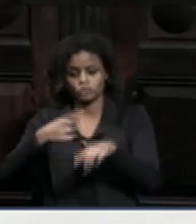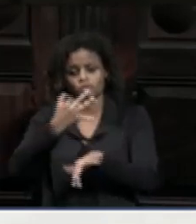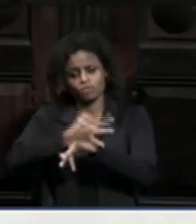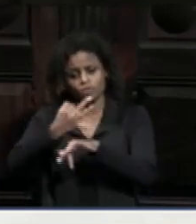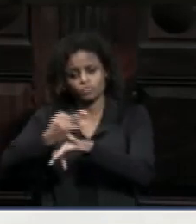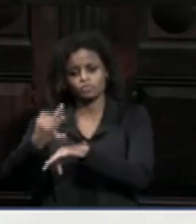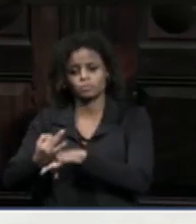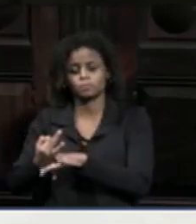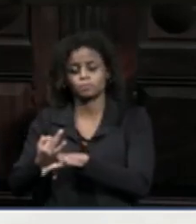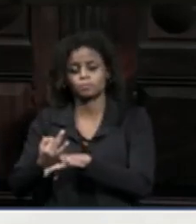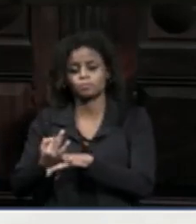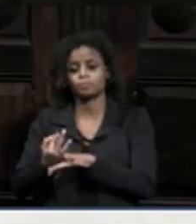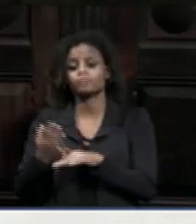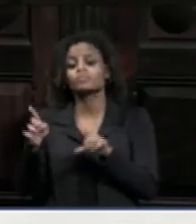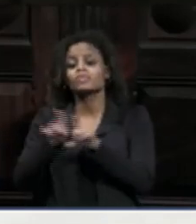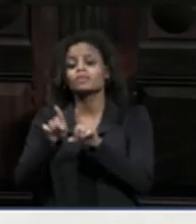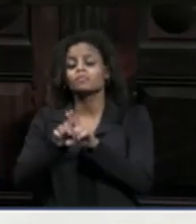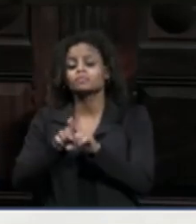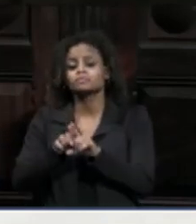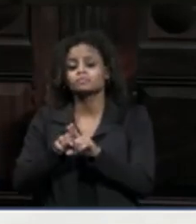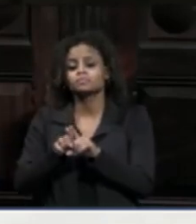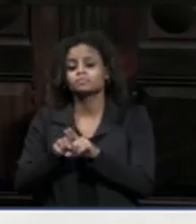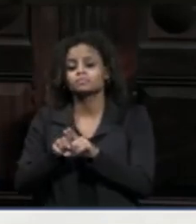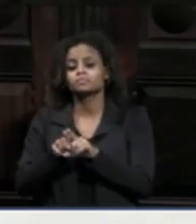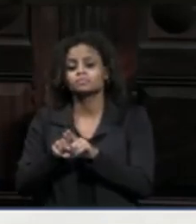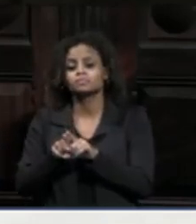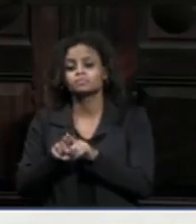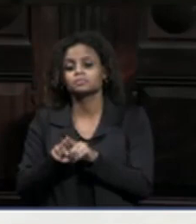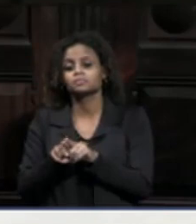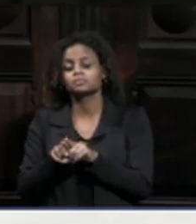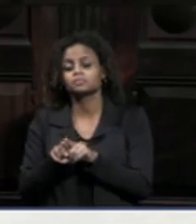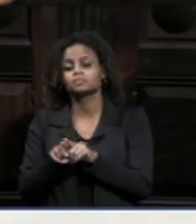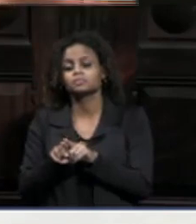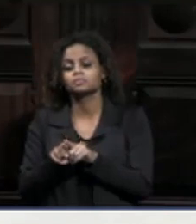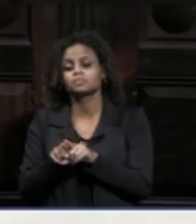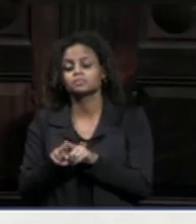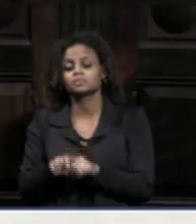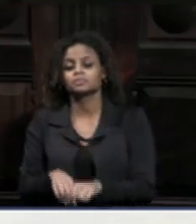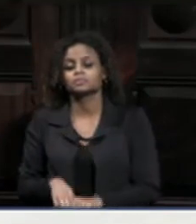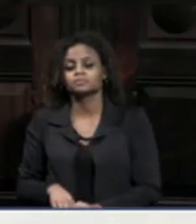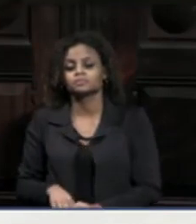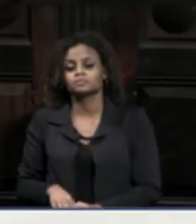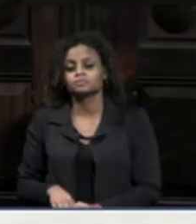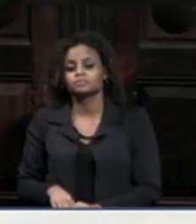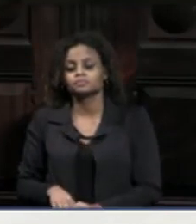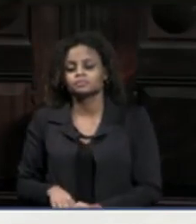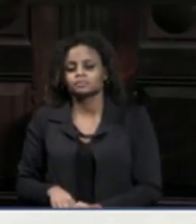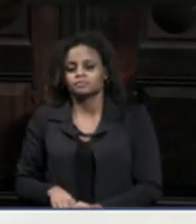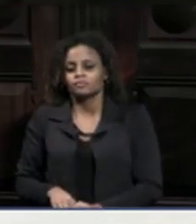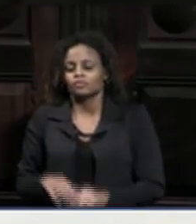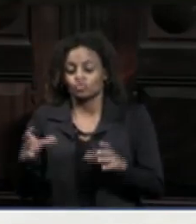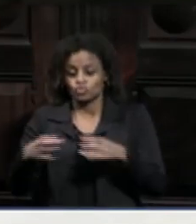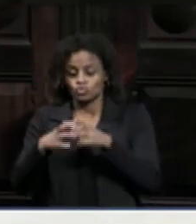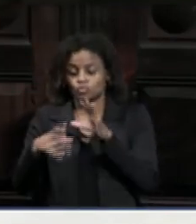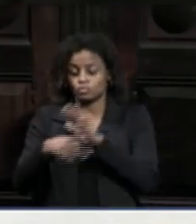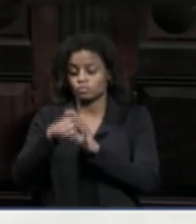inclusive da bancada do parlamentar que exigiu a presença de todos os parlamentares